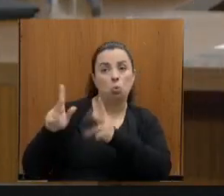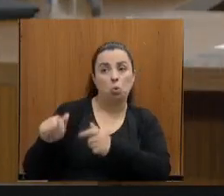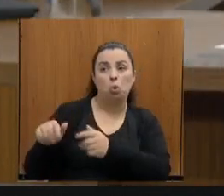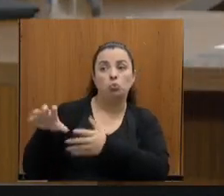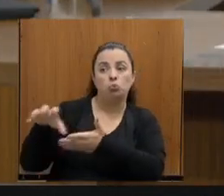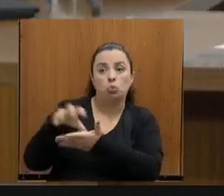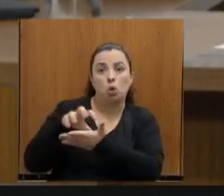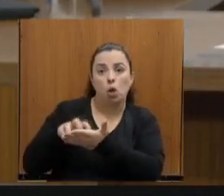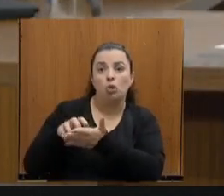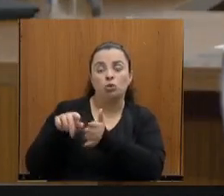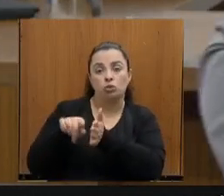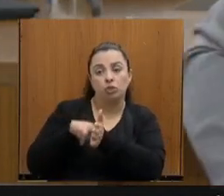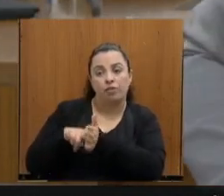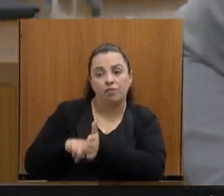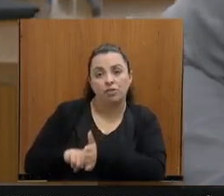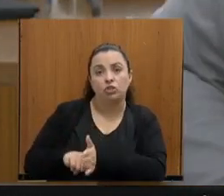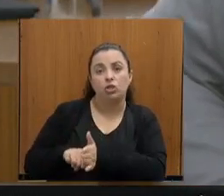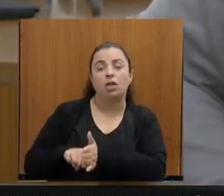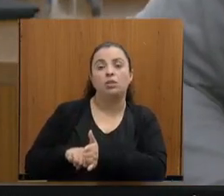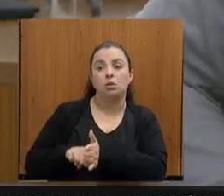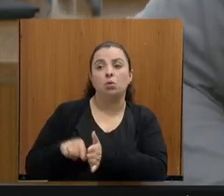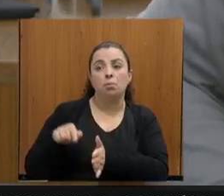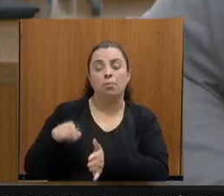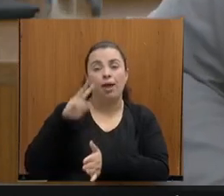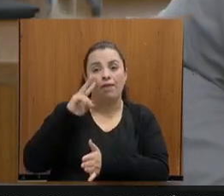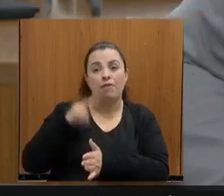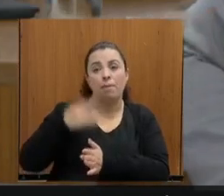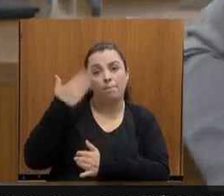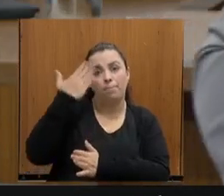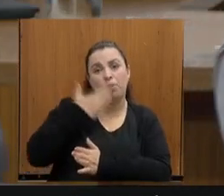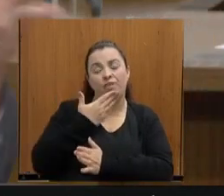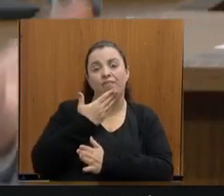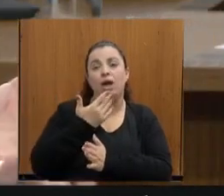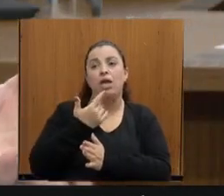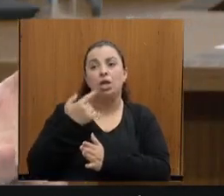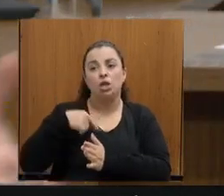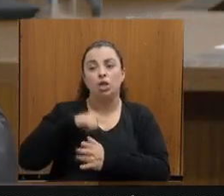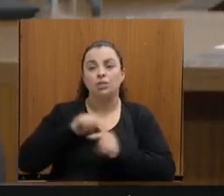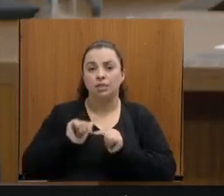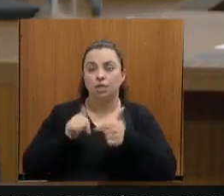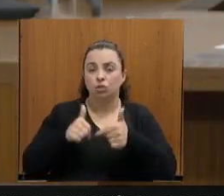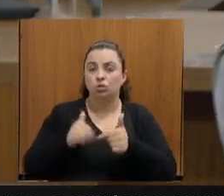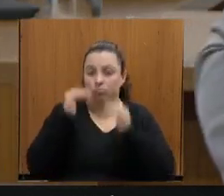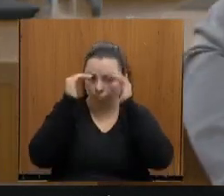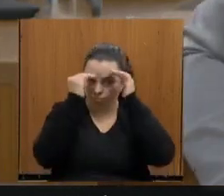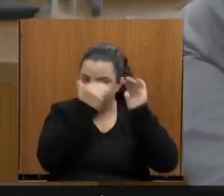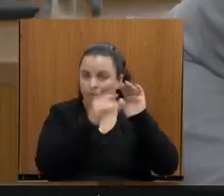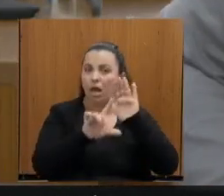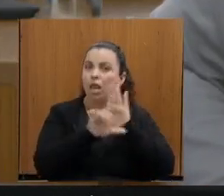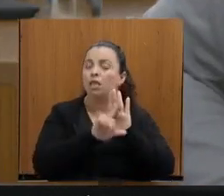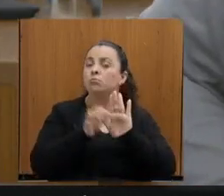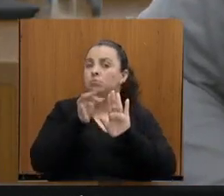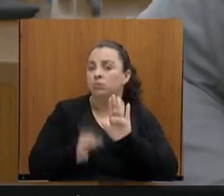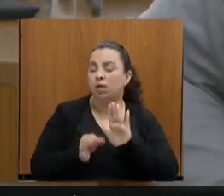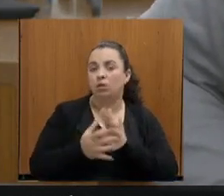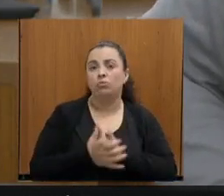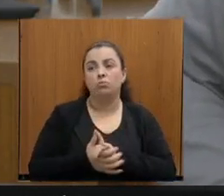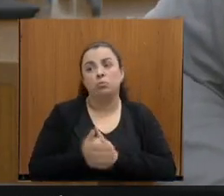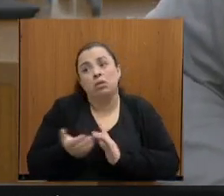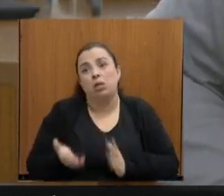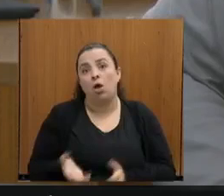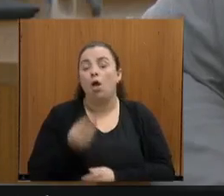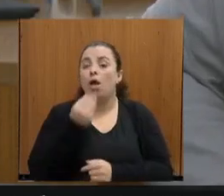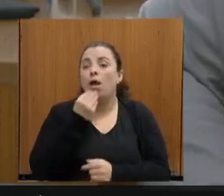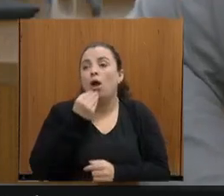legalidade das nossas medidas Então o que eu posso lhe comentar isso né porque a mente que é